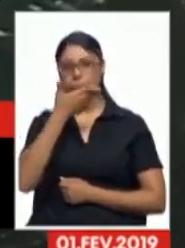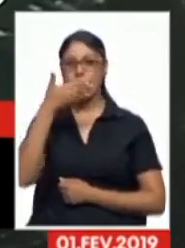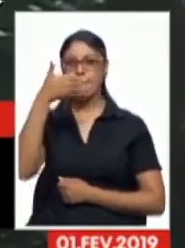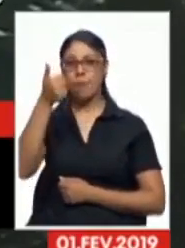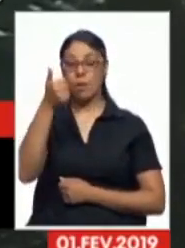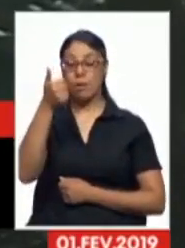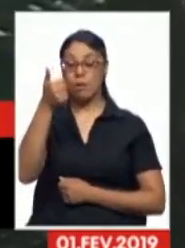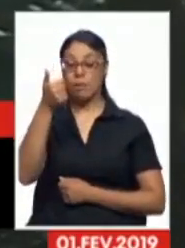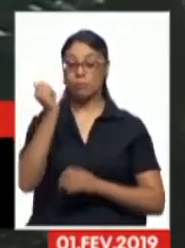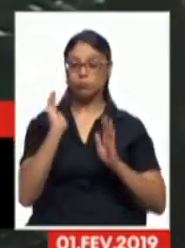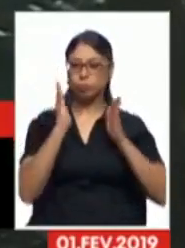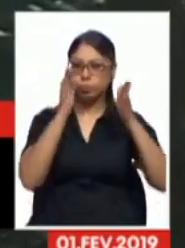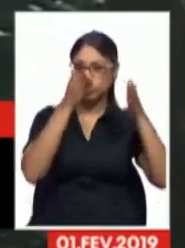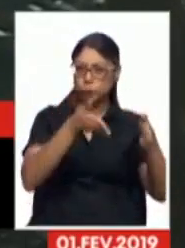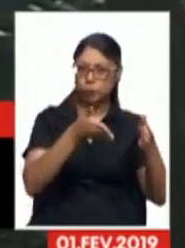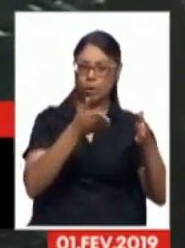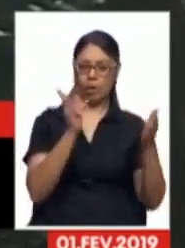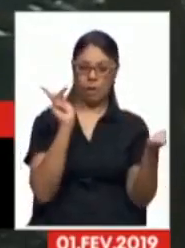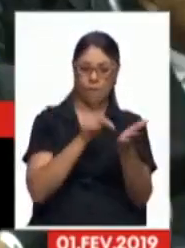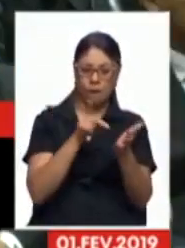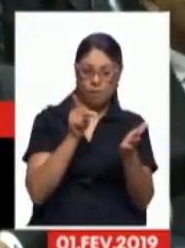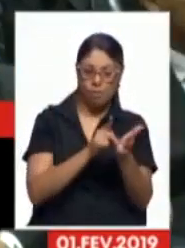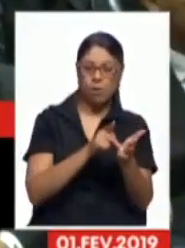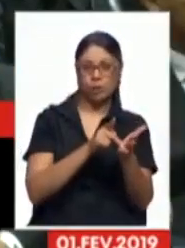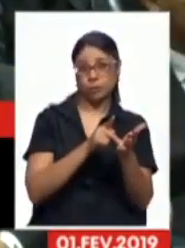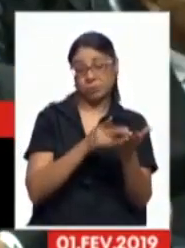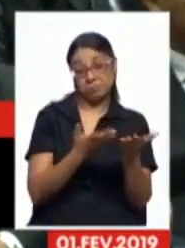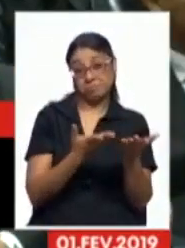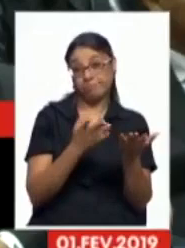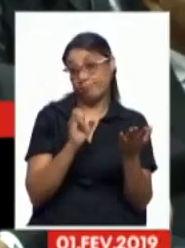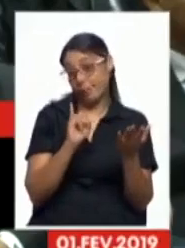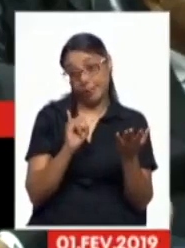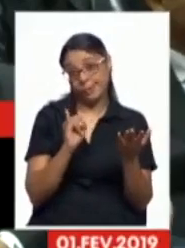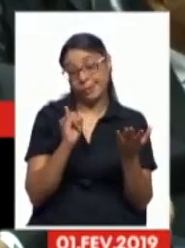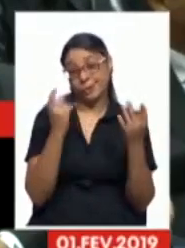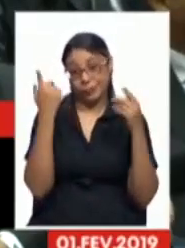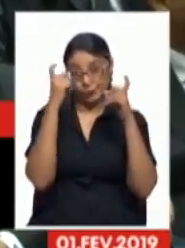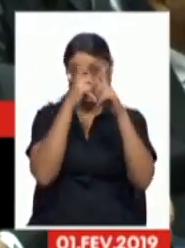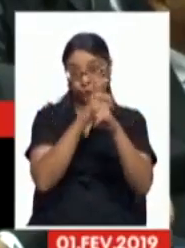verdades, ainda que muito inconvenientes, do